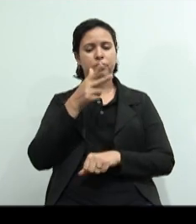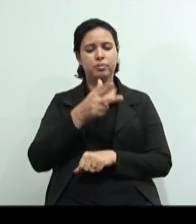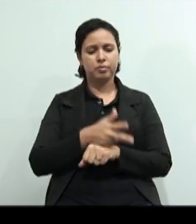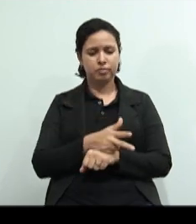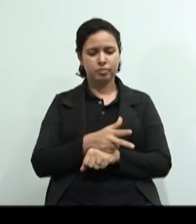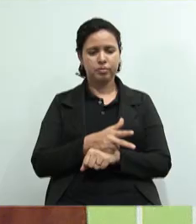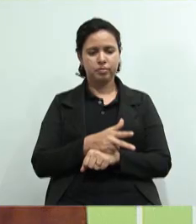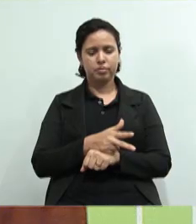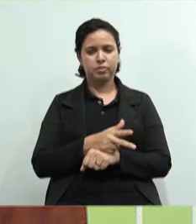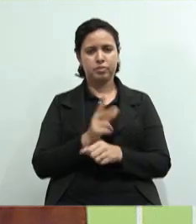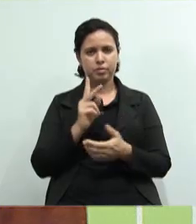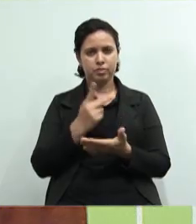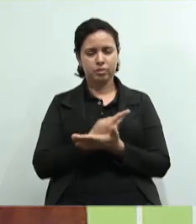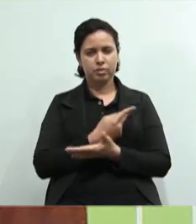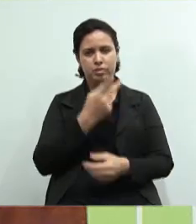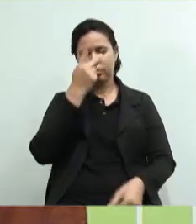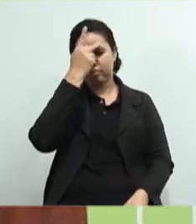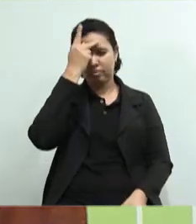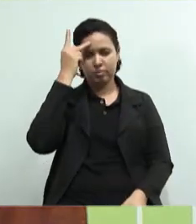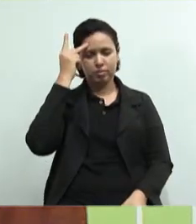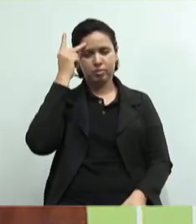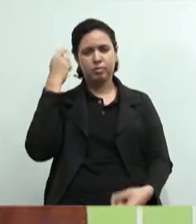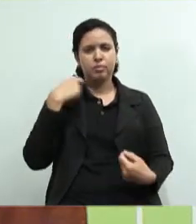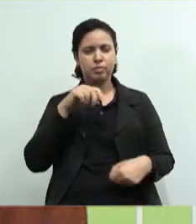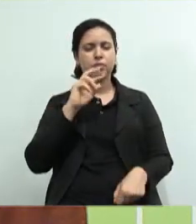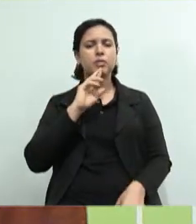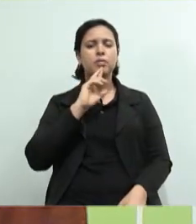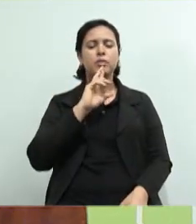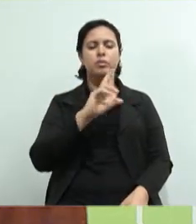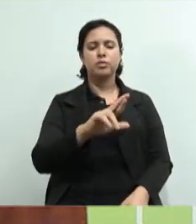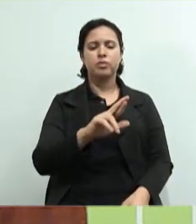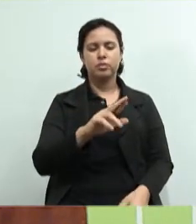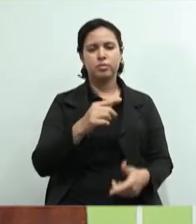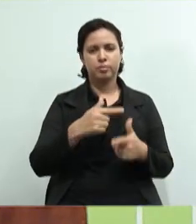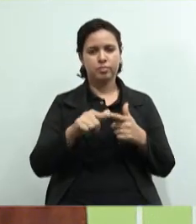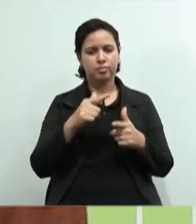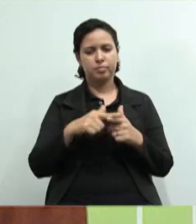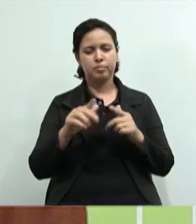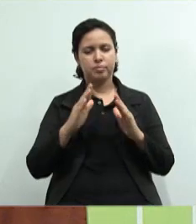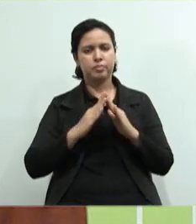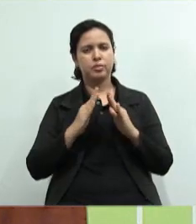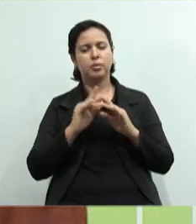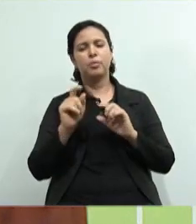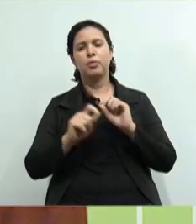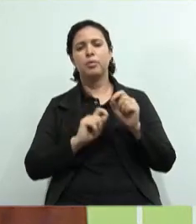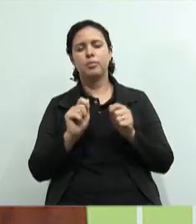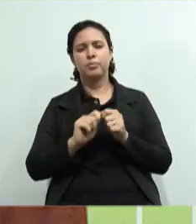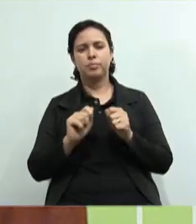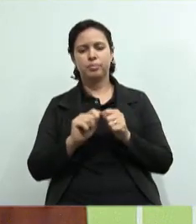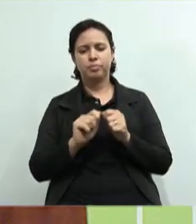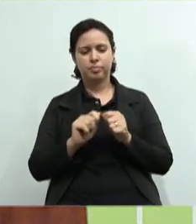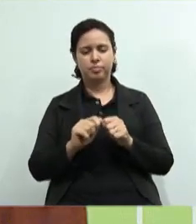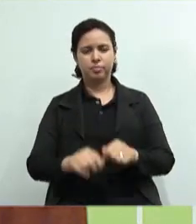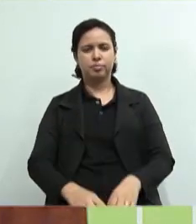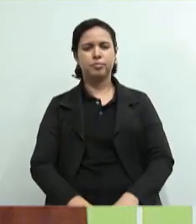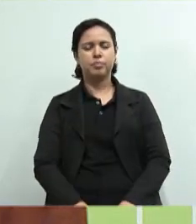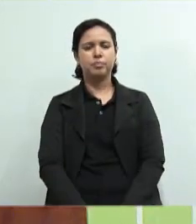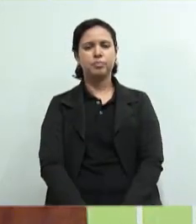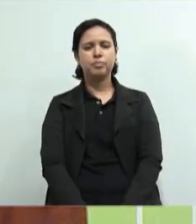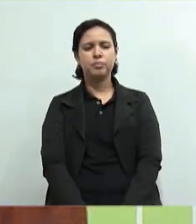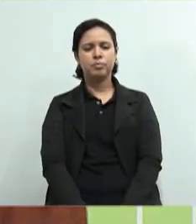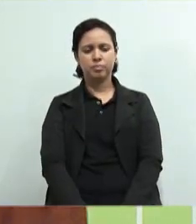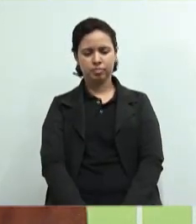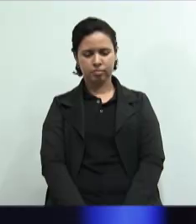de uma situação que a pessoa tem que resolver, um problema comum de casa, e o que que ela vai fazer para solucionar. Vamos